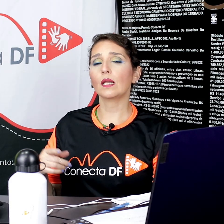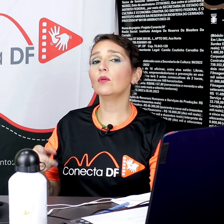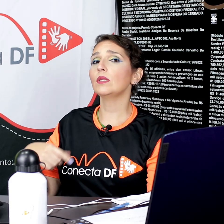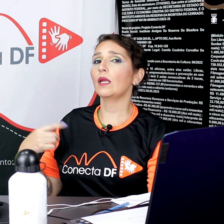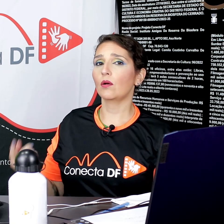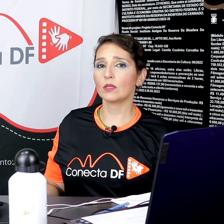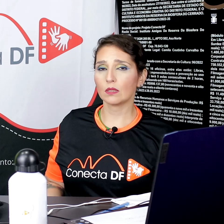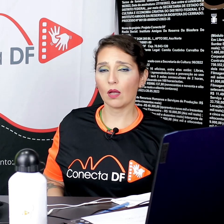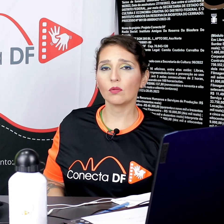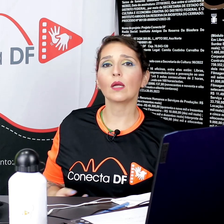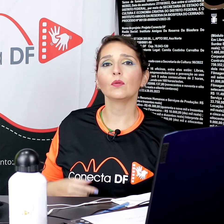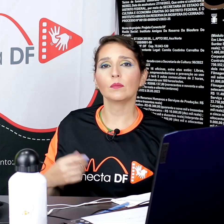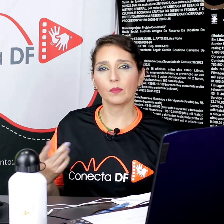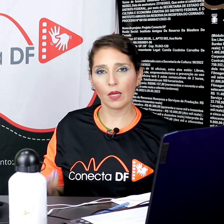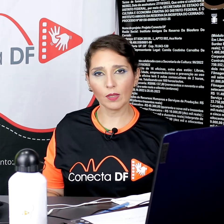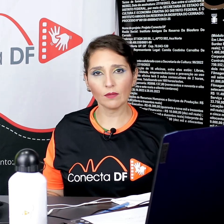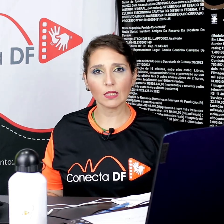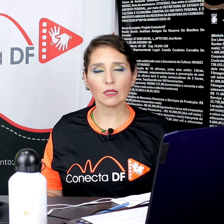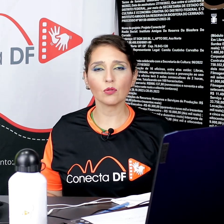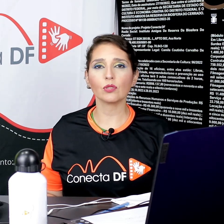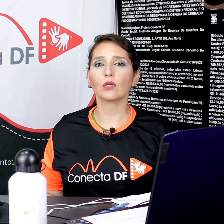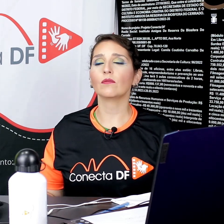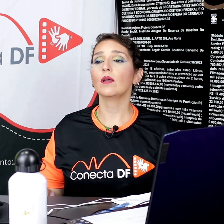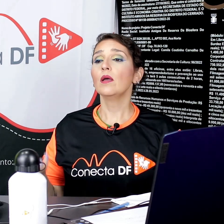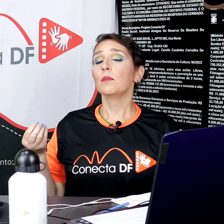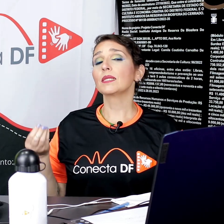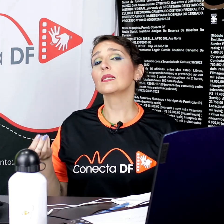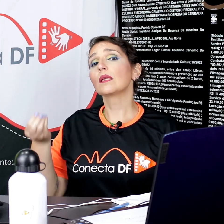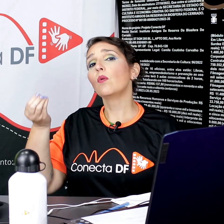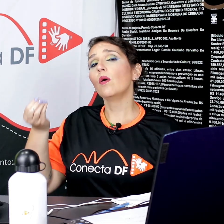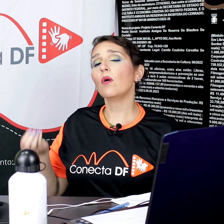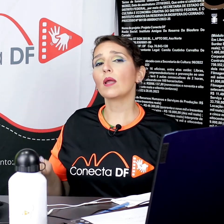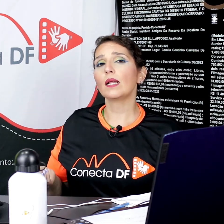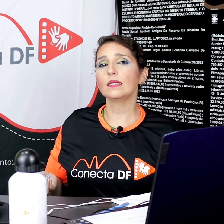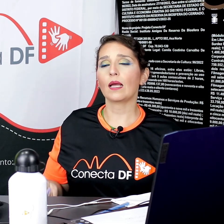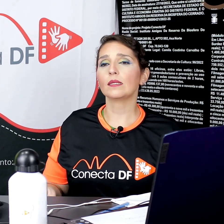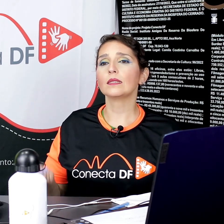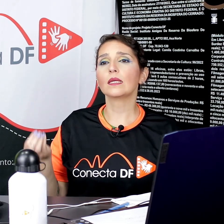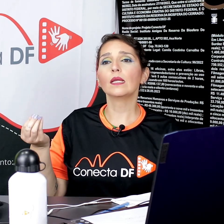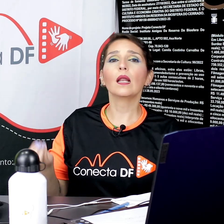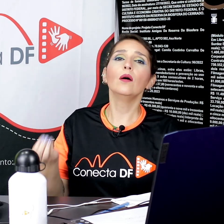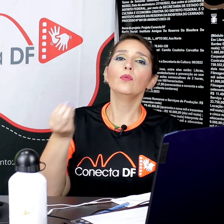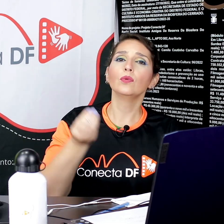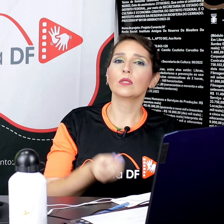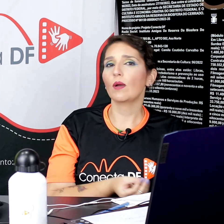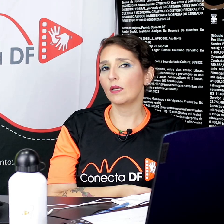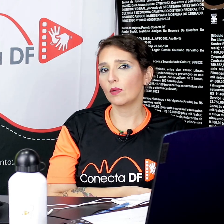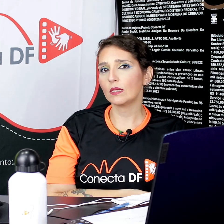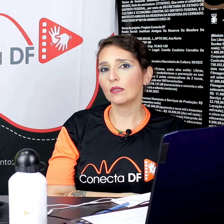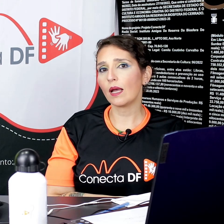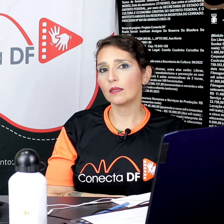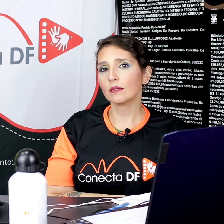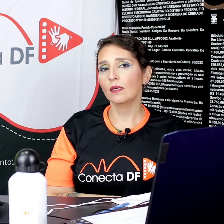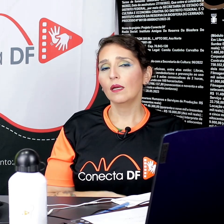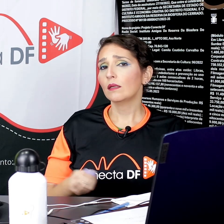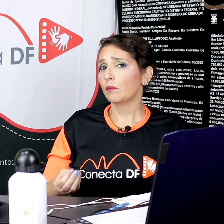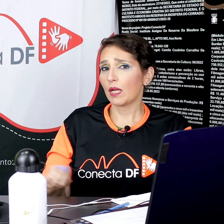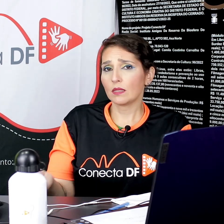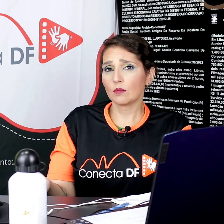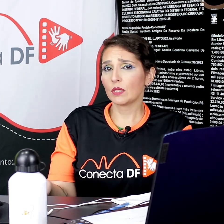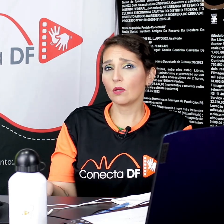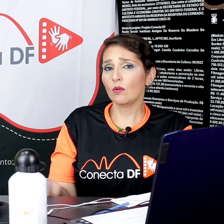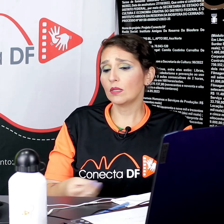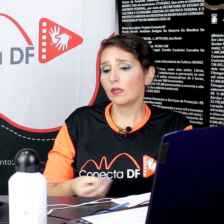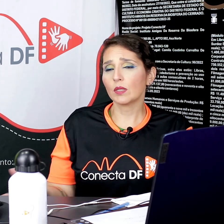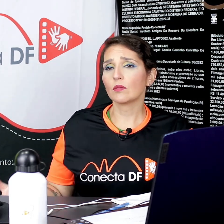pessoas que não têm audição, têm uma deficiência auditiva, mas que são oralizadas e que não usam a língua de sinais. Para